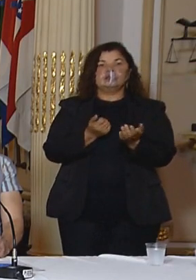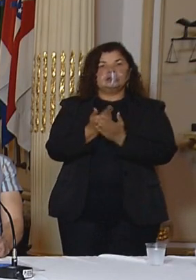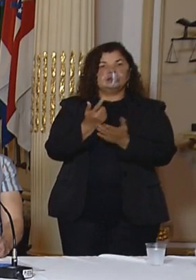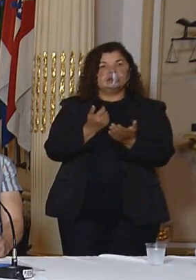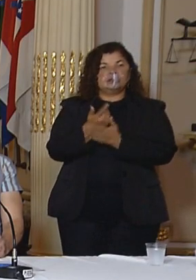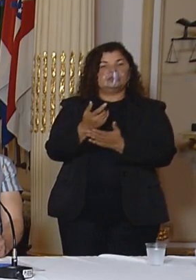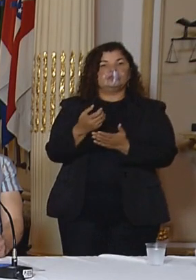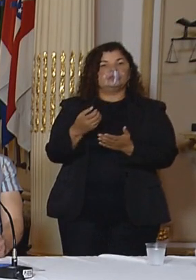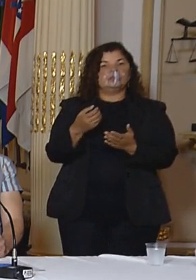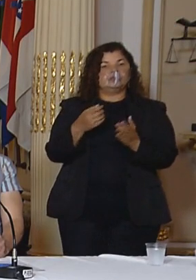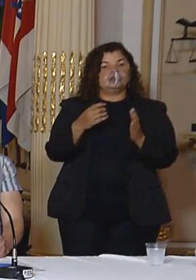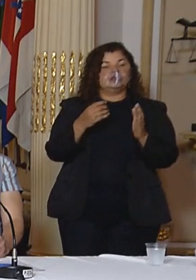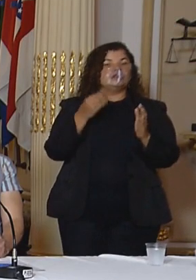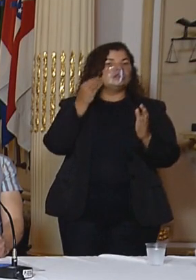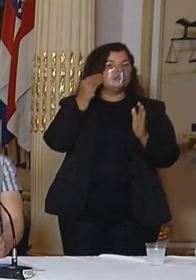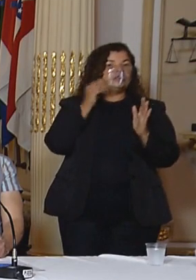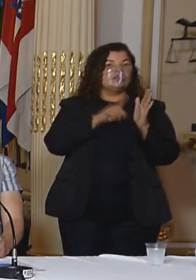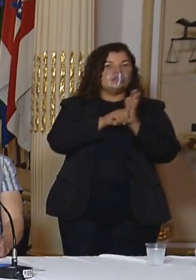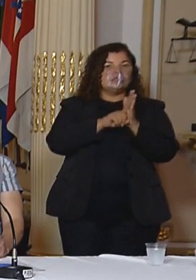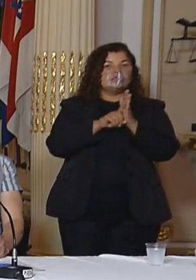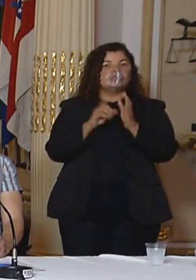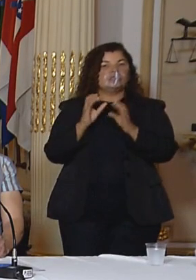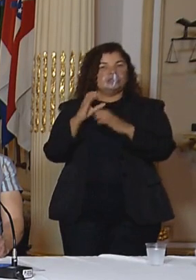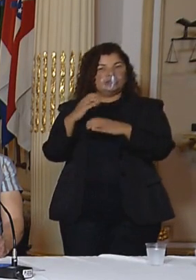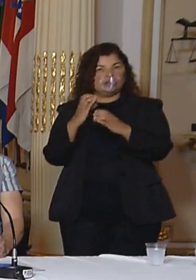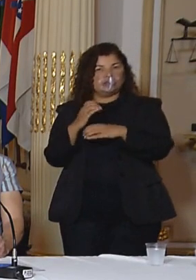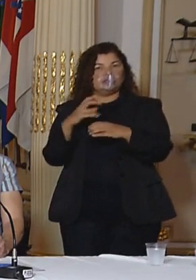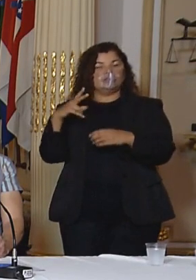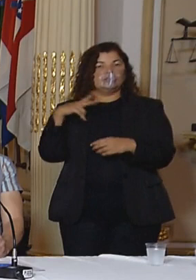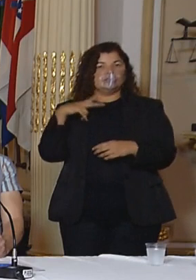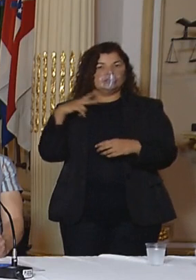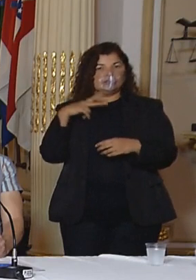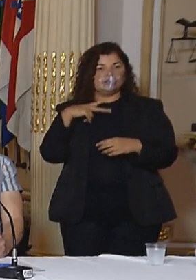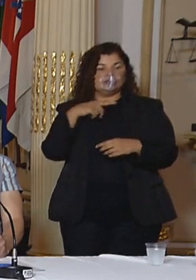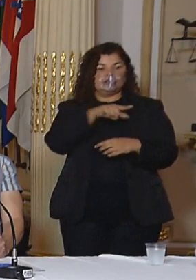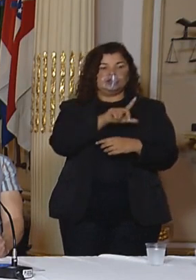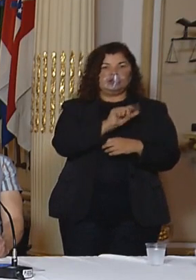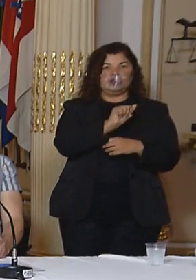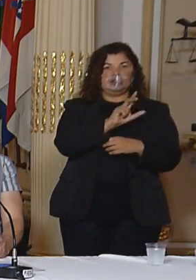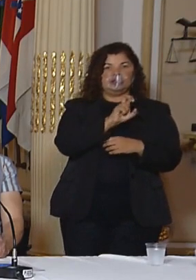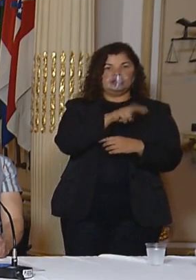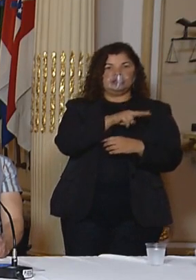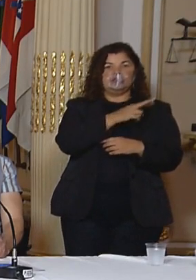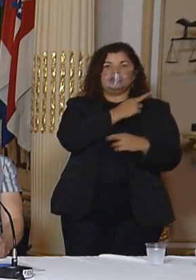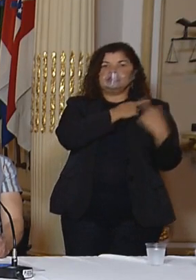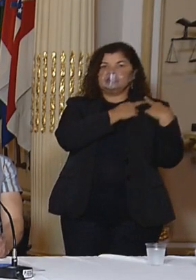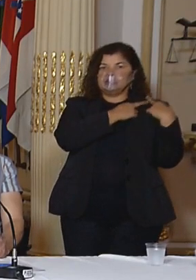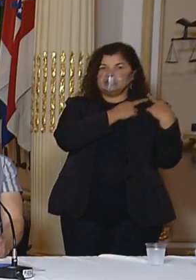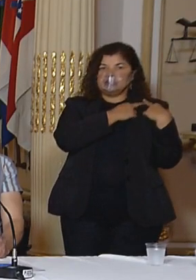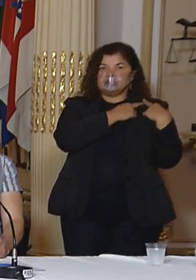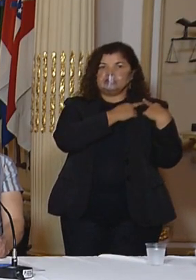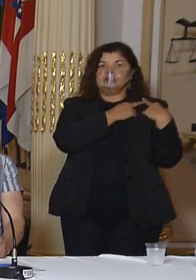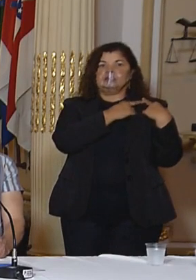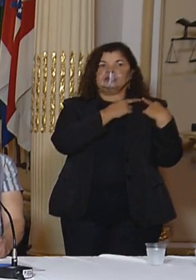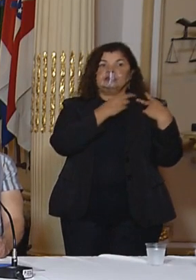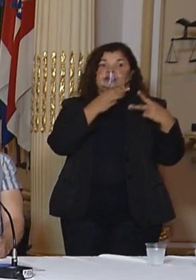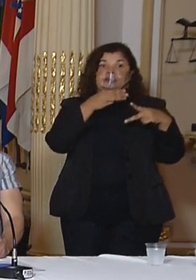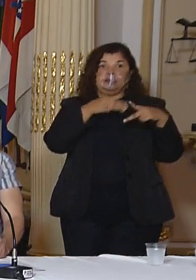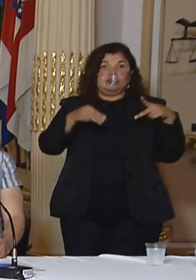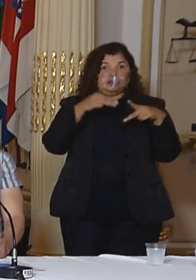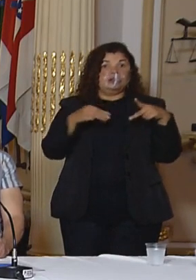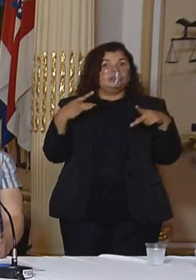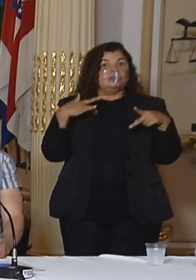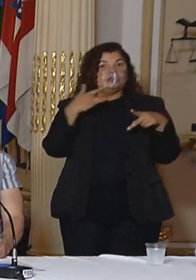testes desses laboratórios privados através do LACEN. Há uma expectativa de que o Ministério da